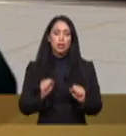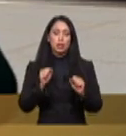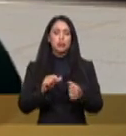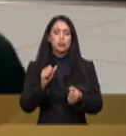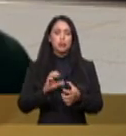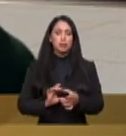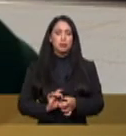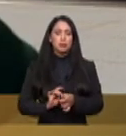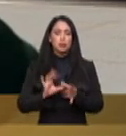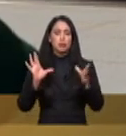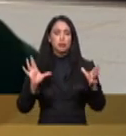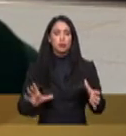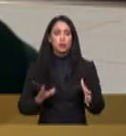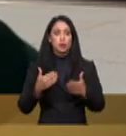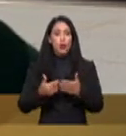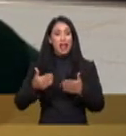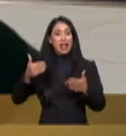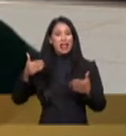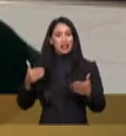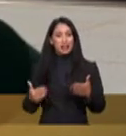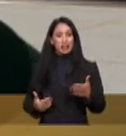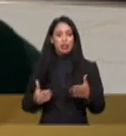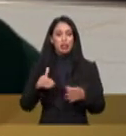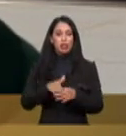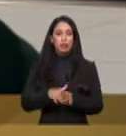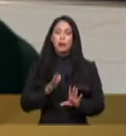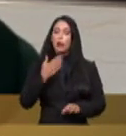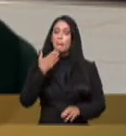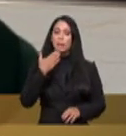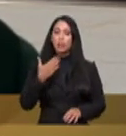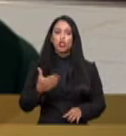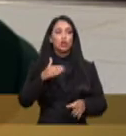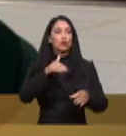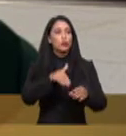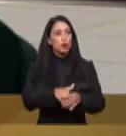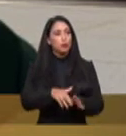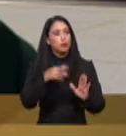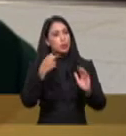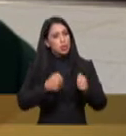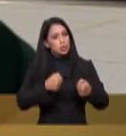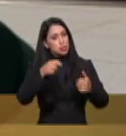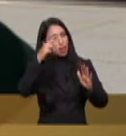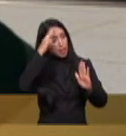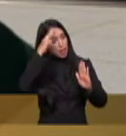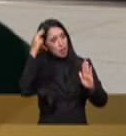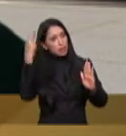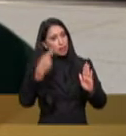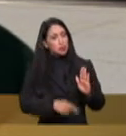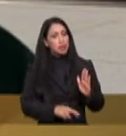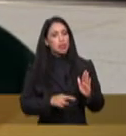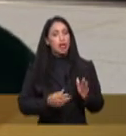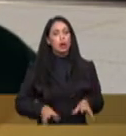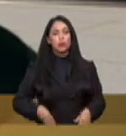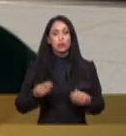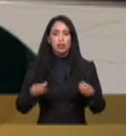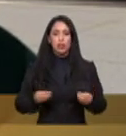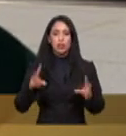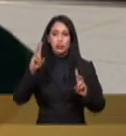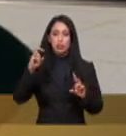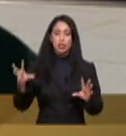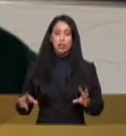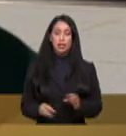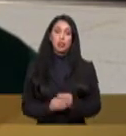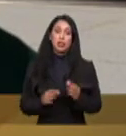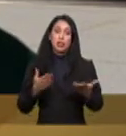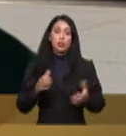pré-campanha, desde que não haja pedido explícito de votos e que seja respeitada a moderação de gastos. Fecha aspas. Portanto, digo que a partir